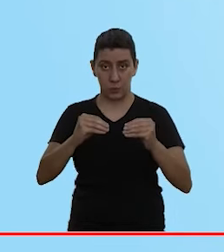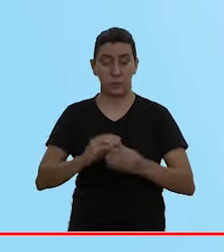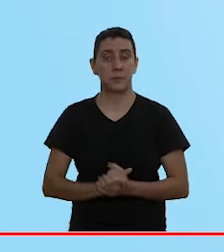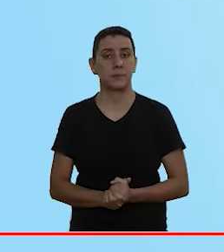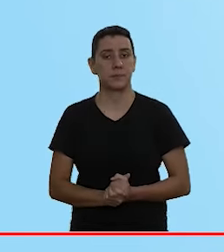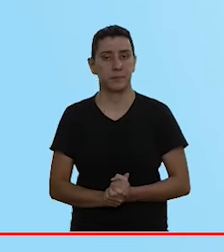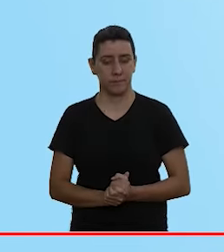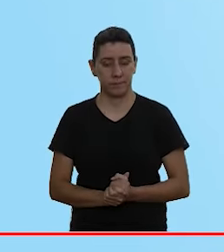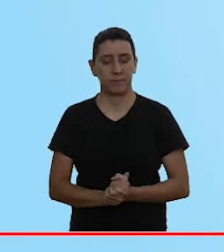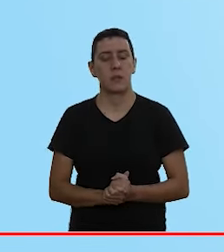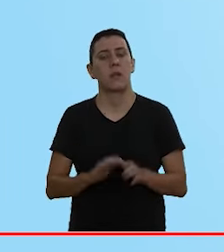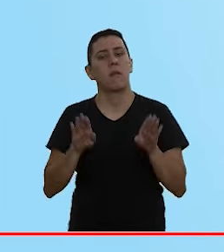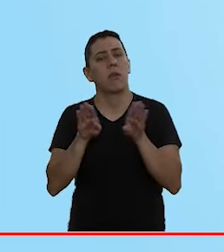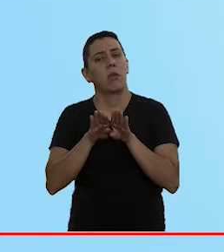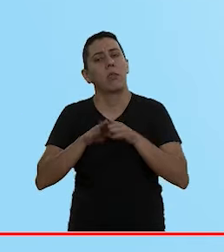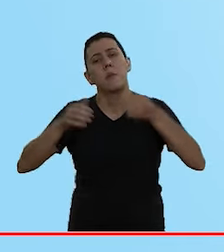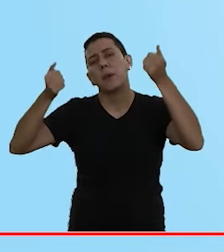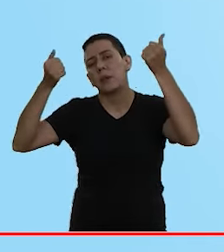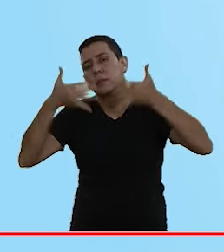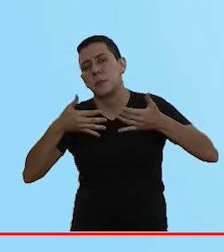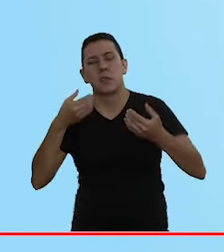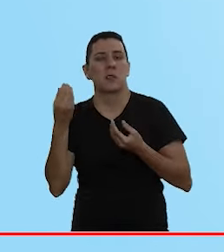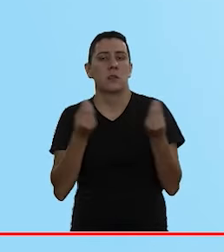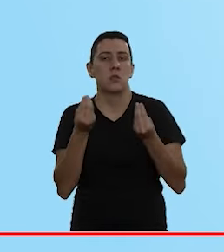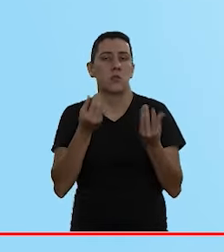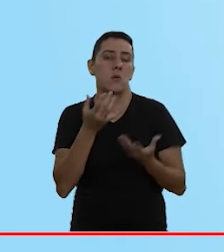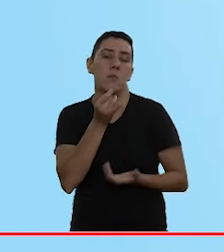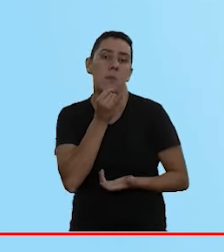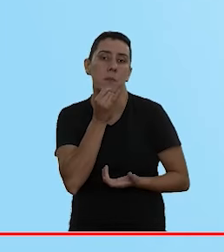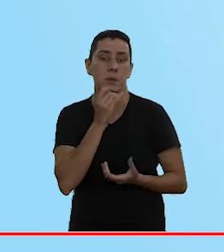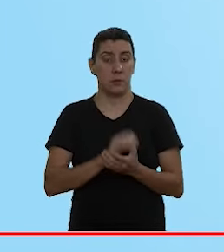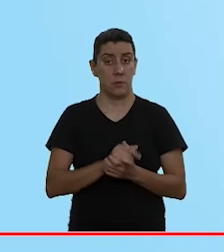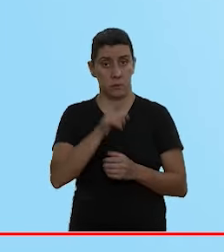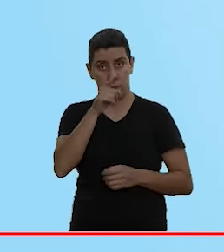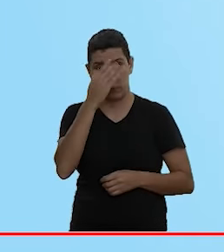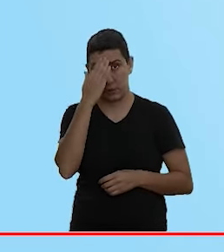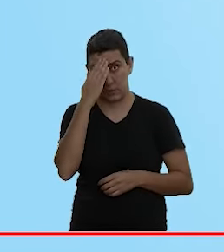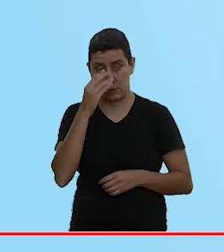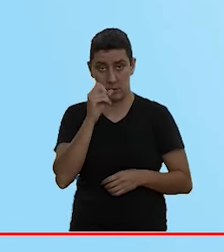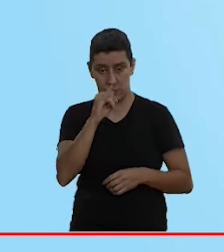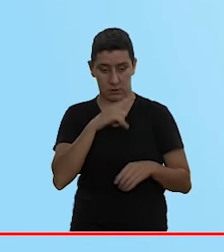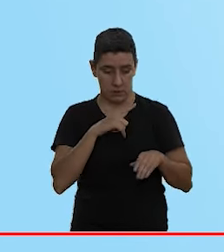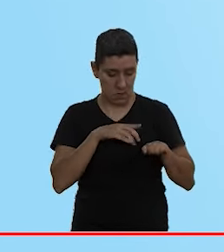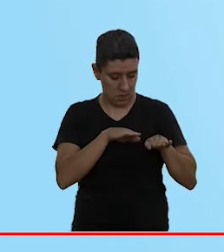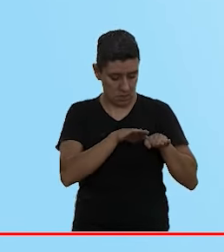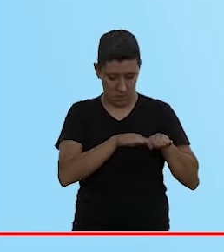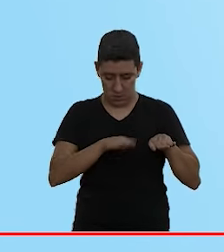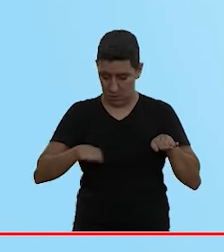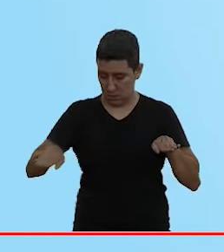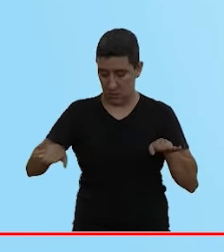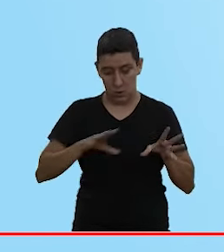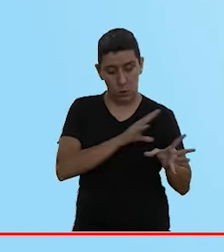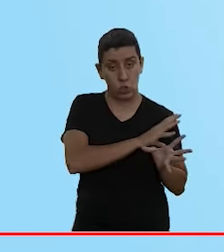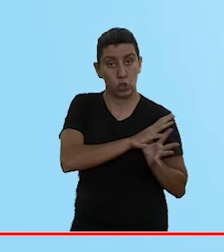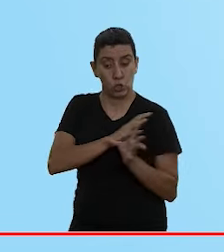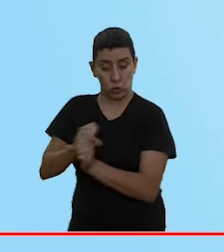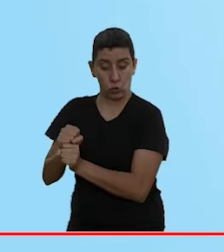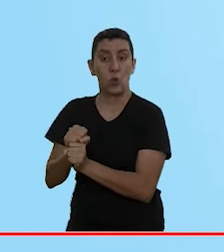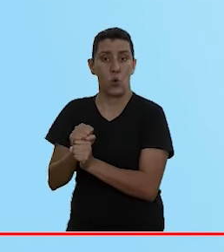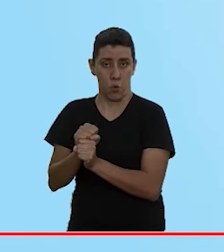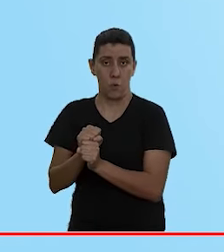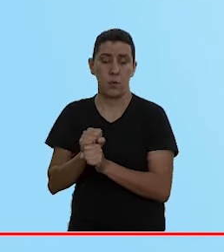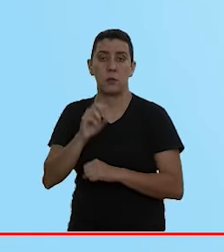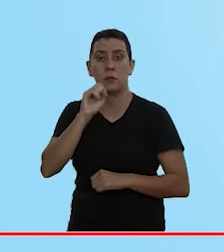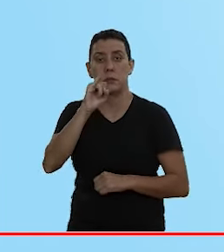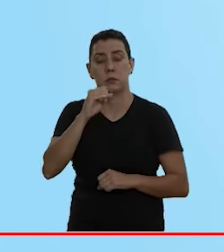Só comentando, né? Então quando a gente coloca os módulos em série, a gente tem uma somatória, né, da tensão dos módulos. Quando a gente coloca